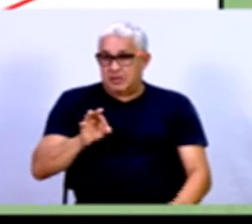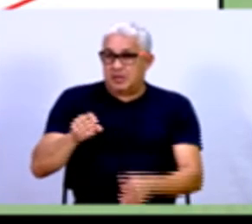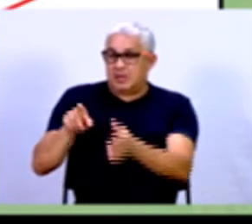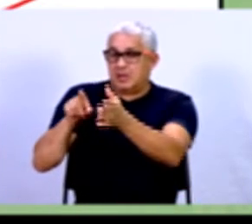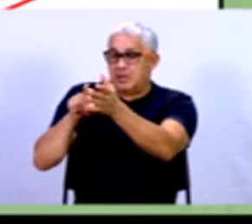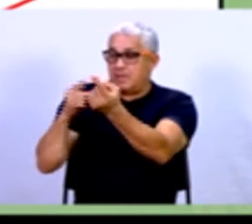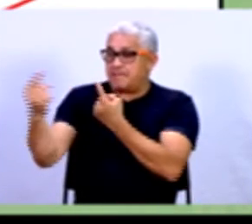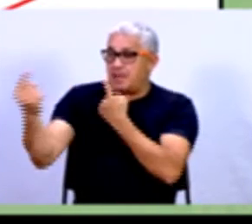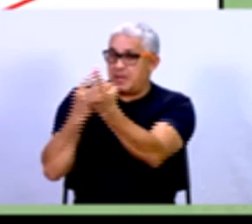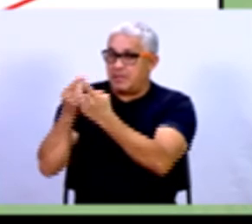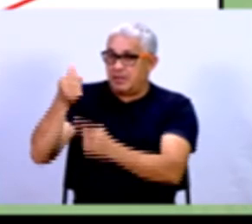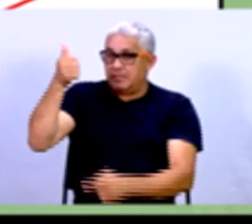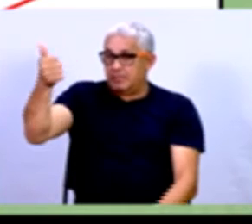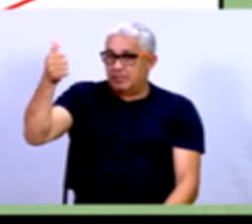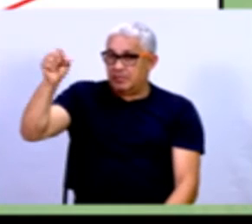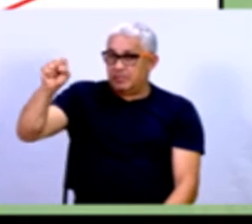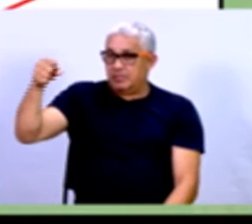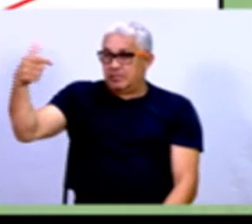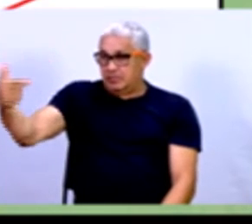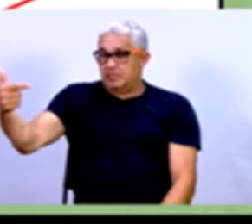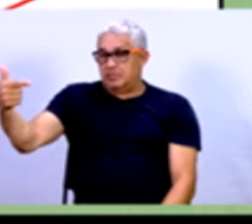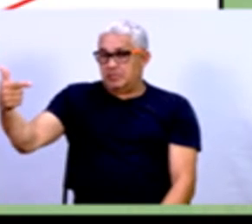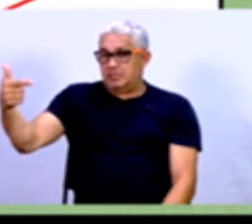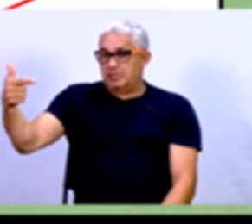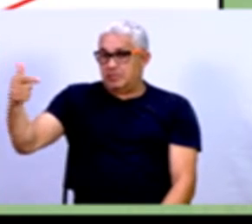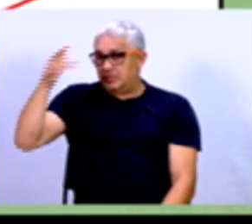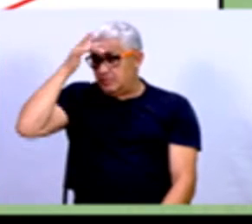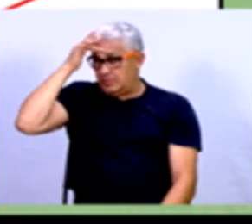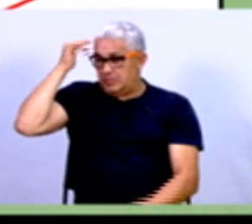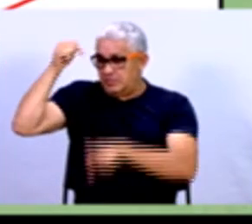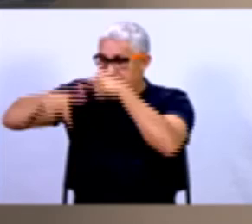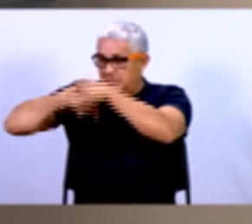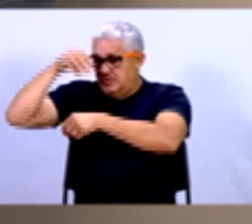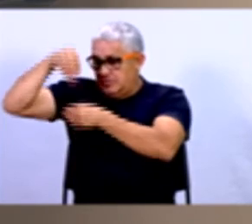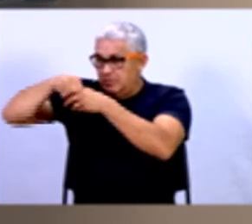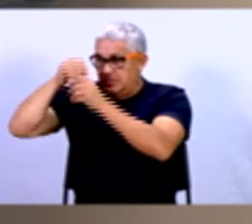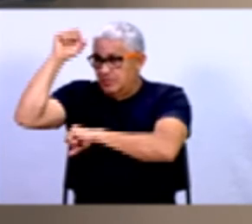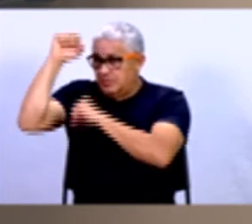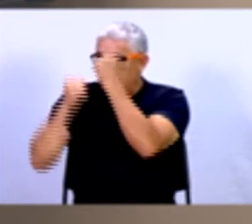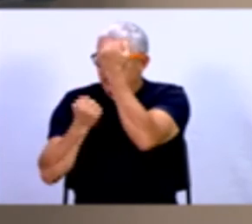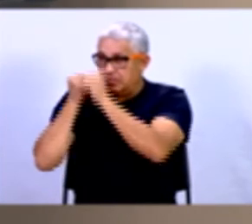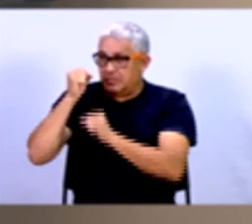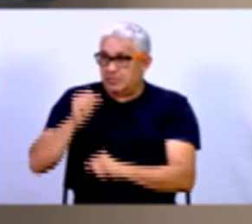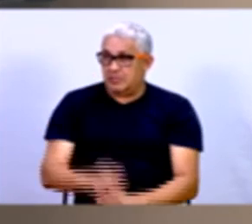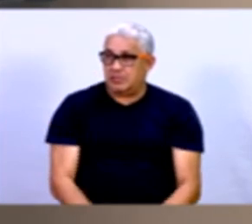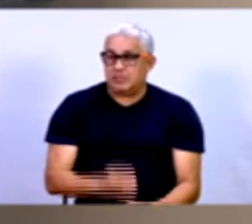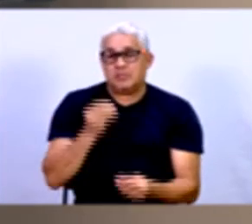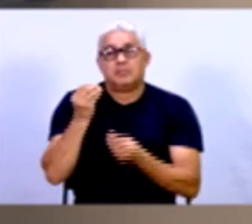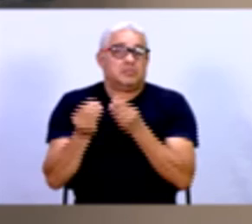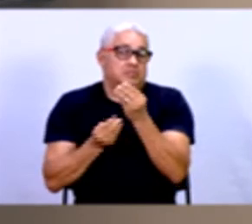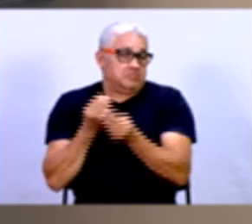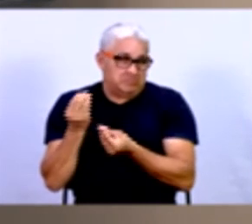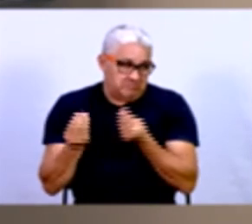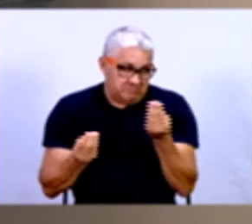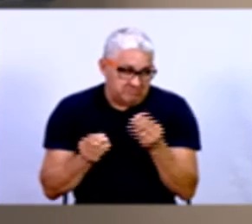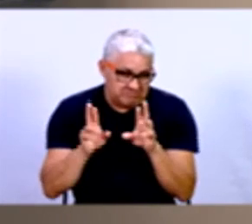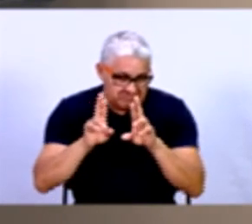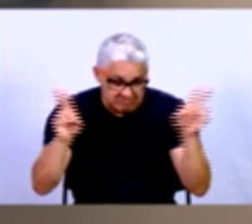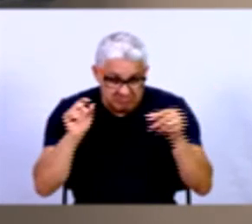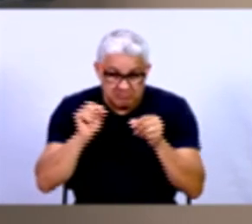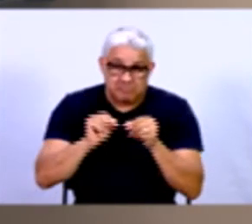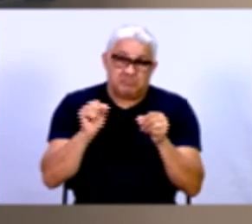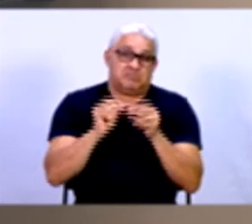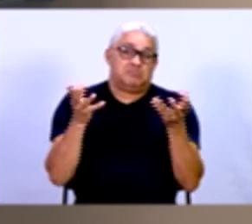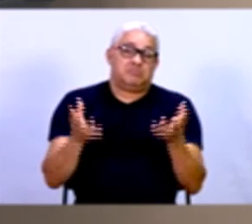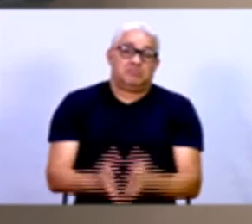182 funcionários, tá? Aí depois vai ser definido se ele vai fazer, como que ele vai ser feito, se vai da